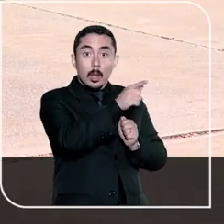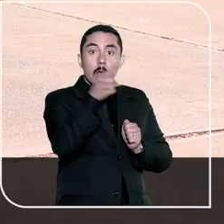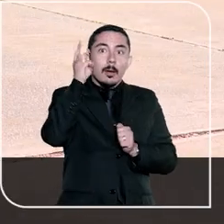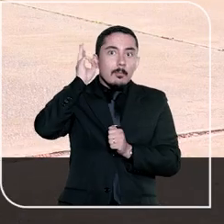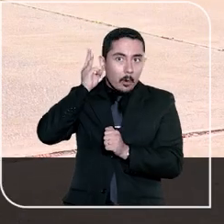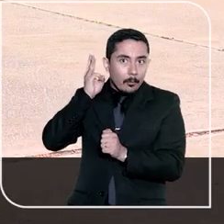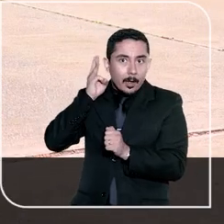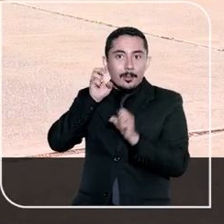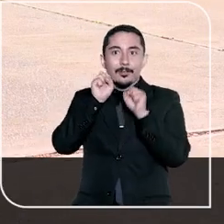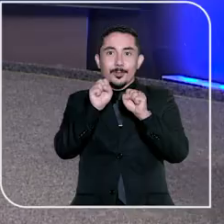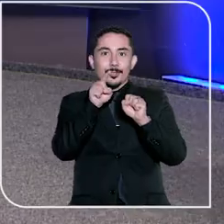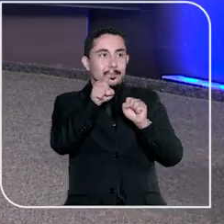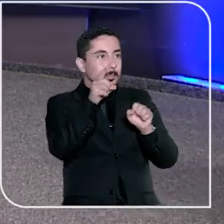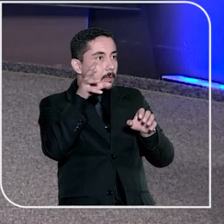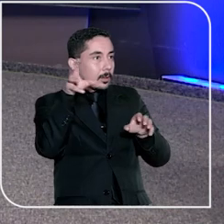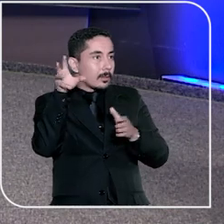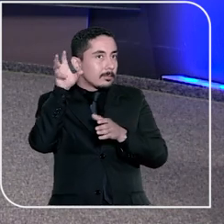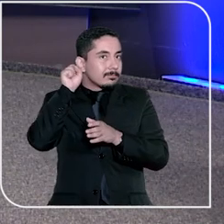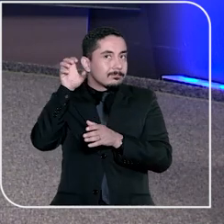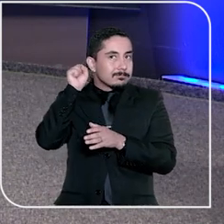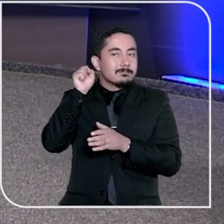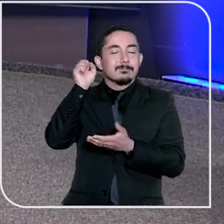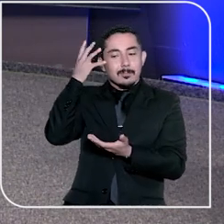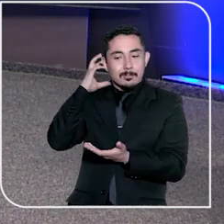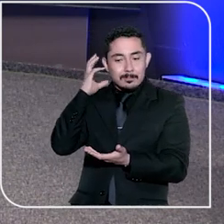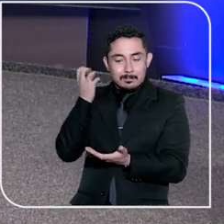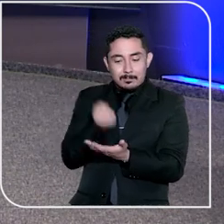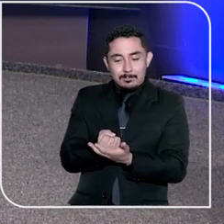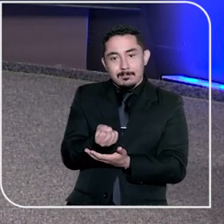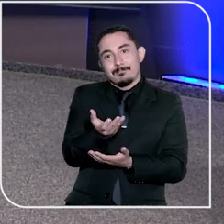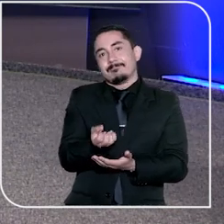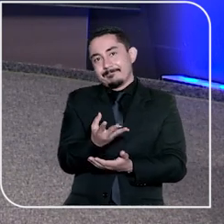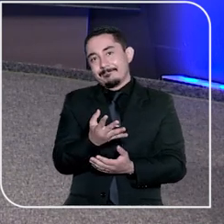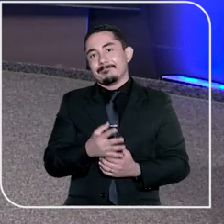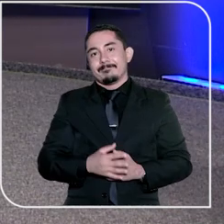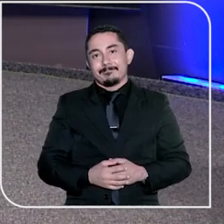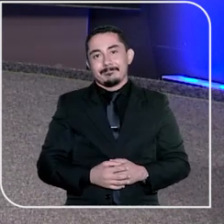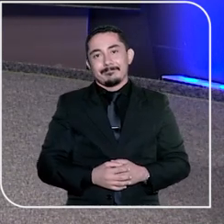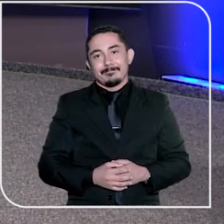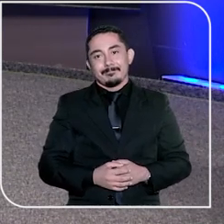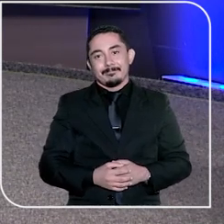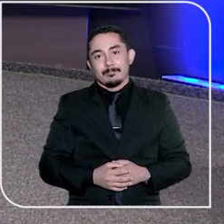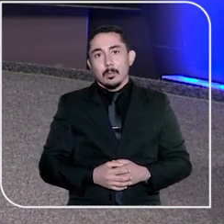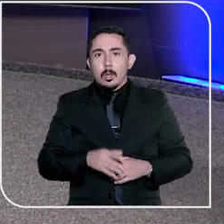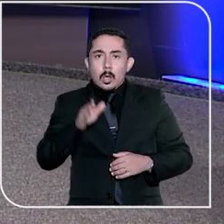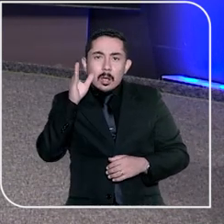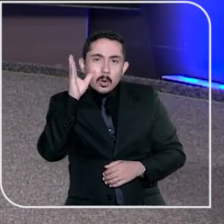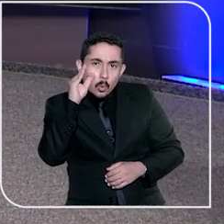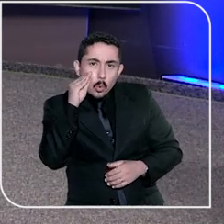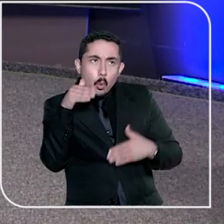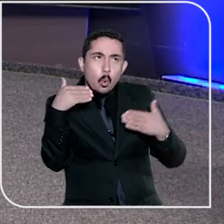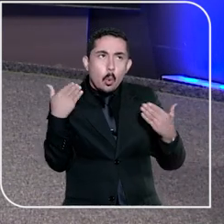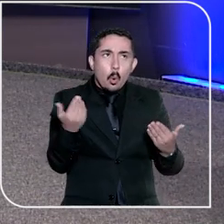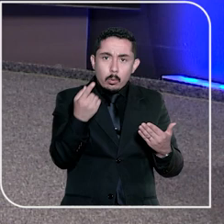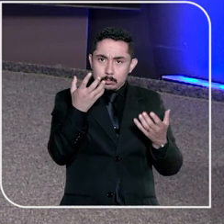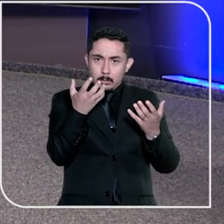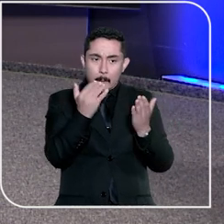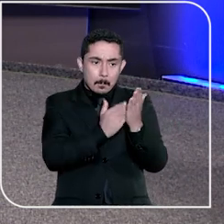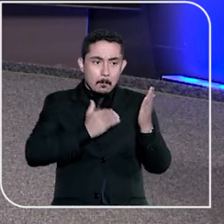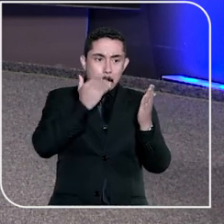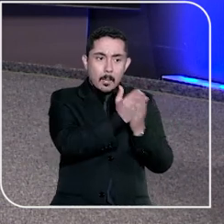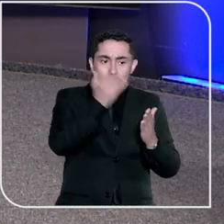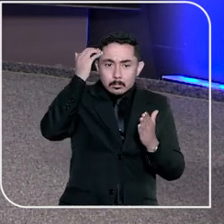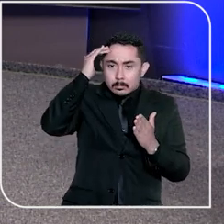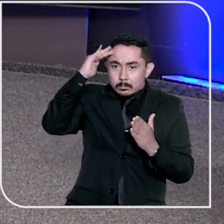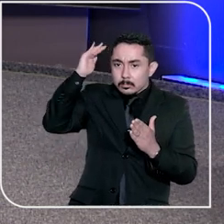STJ lá no Spotify E ouça o podcast completo ficou curioso ou quer entender mais